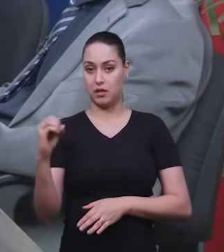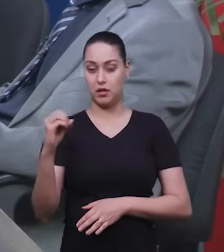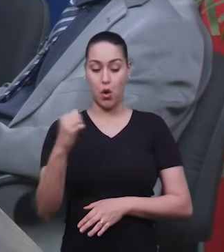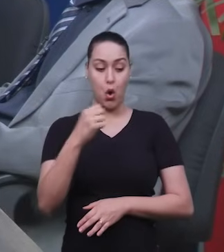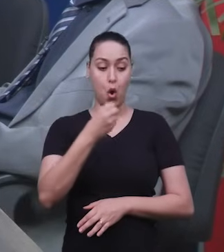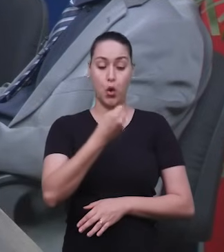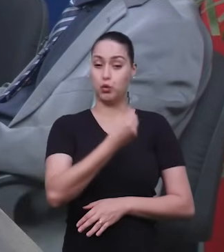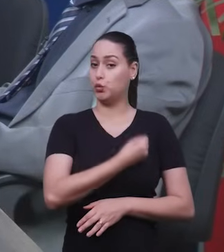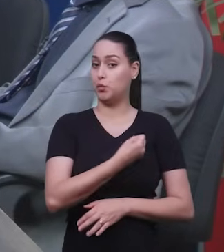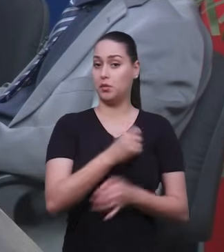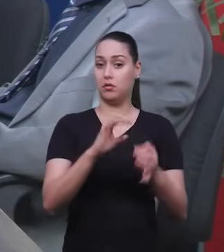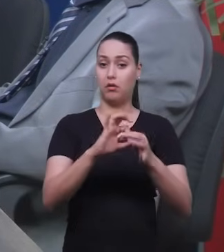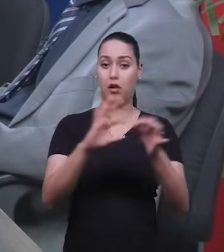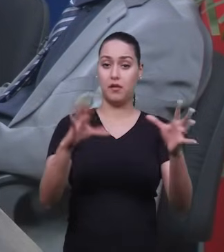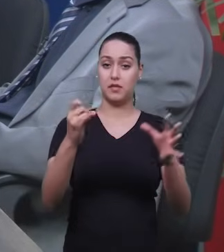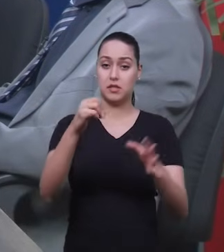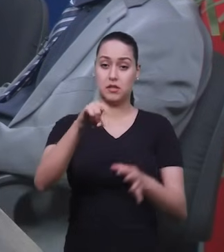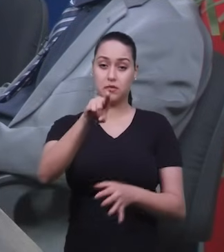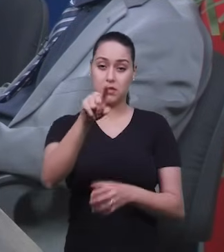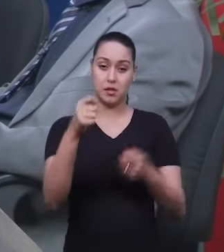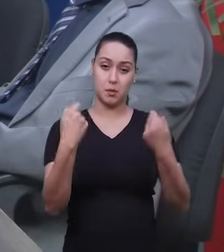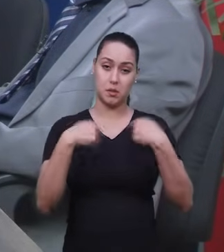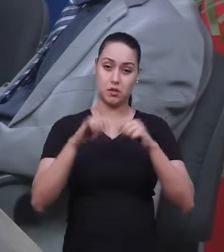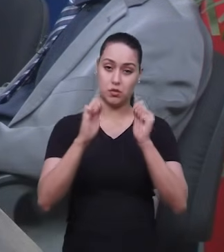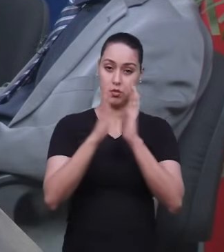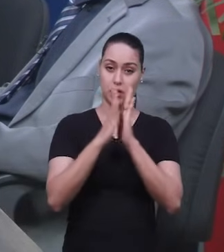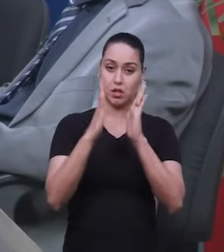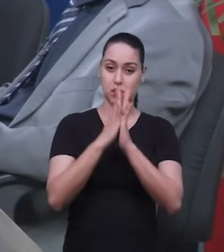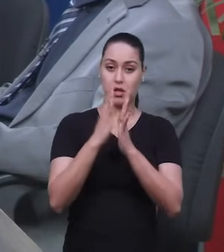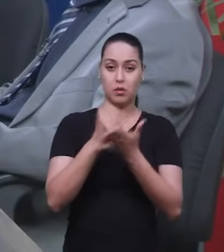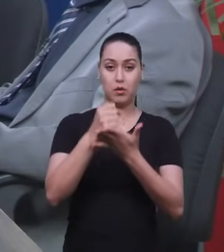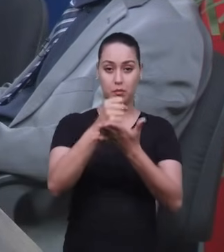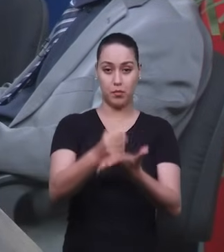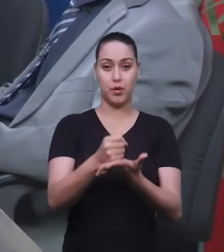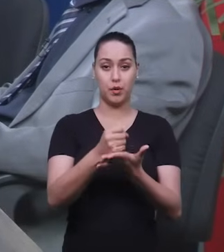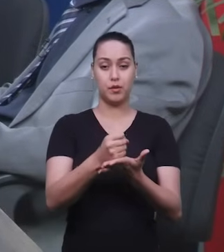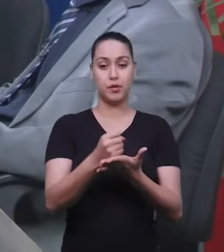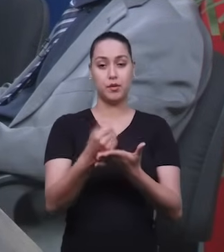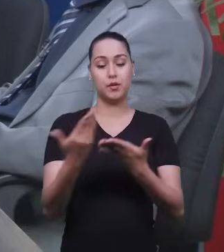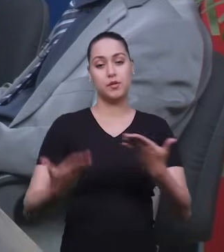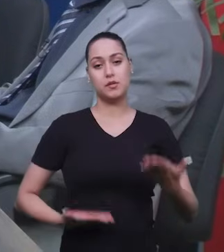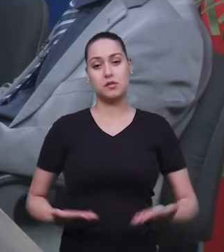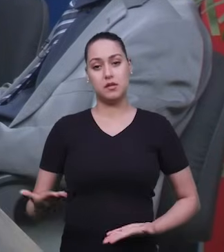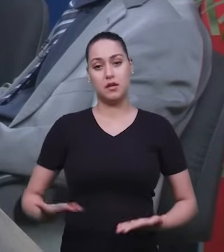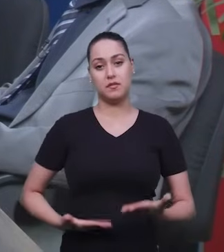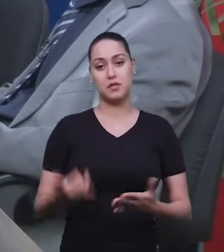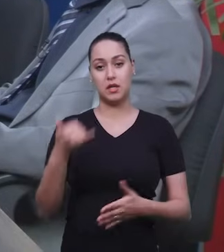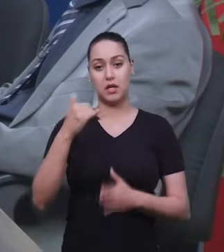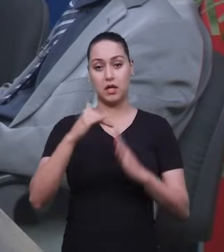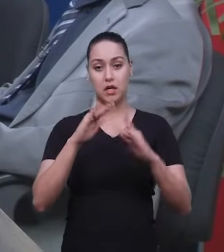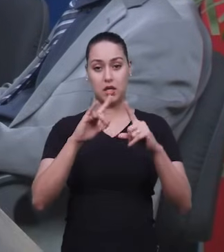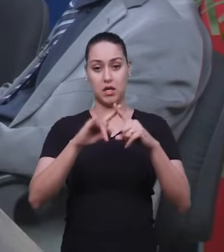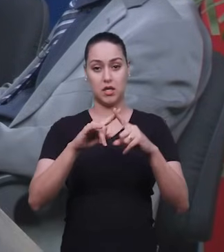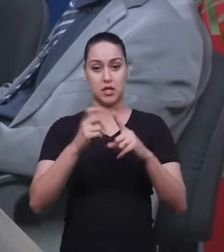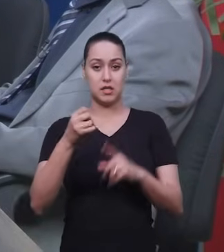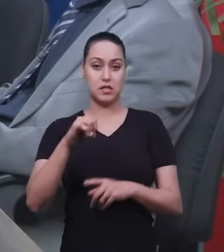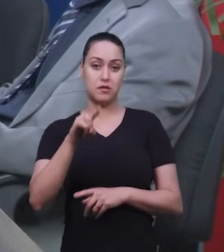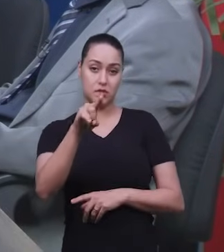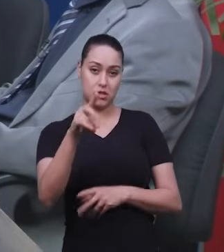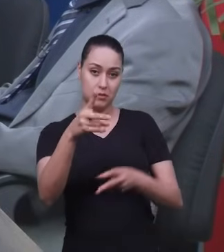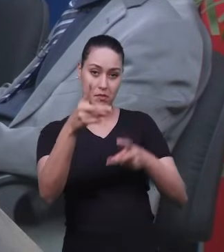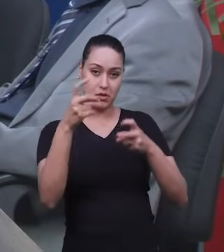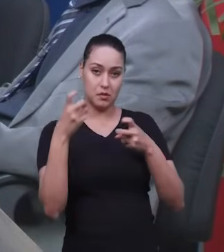necessita uma oração, um atendimento, e os irmãos da igreja que estão nos ouvindo saibam